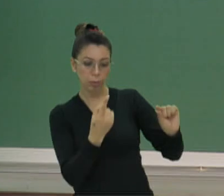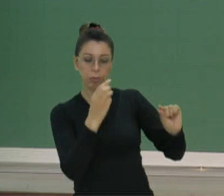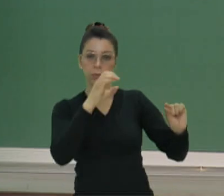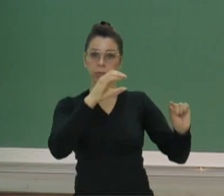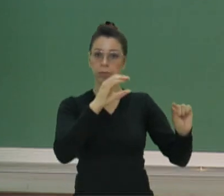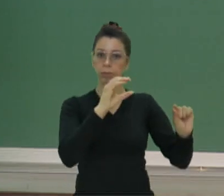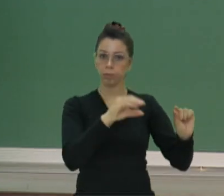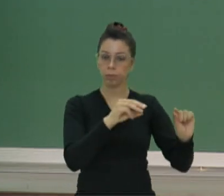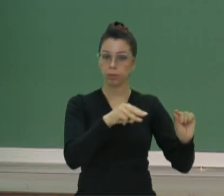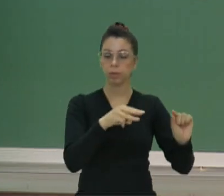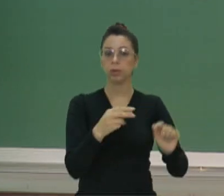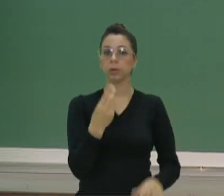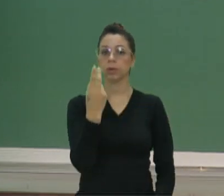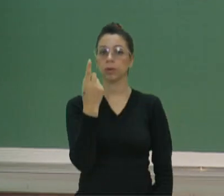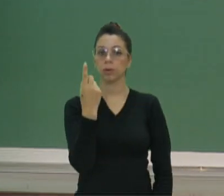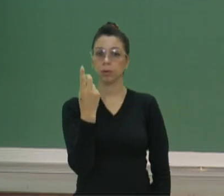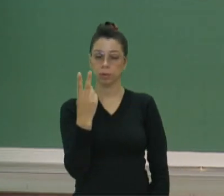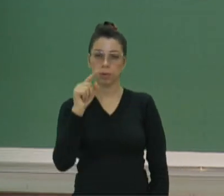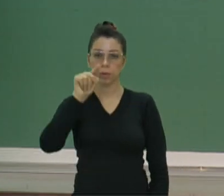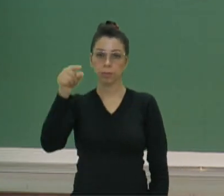centímetro,